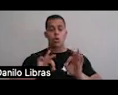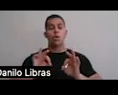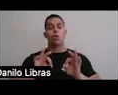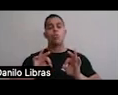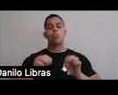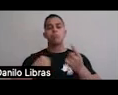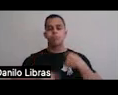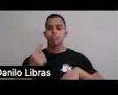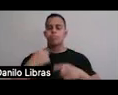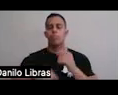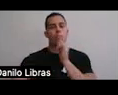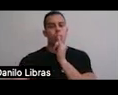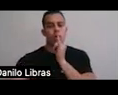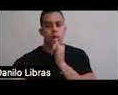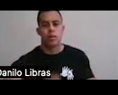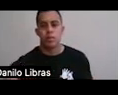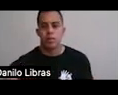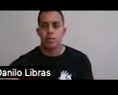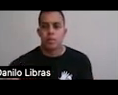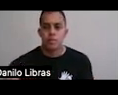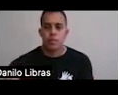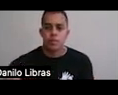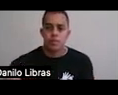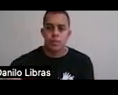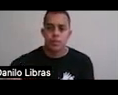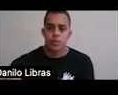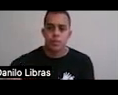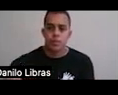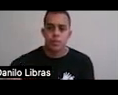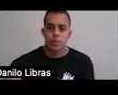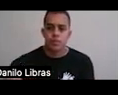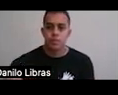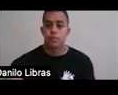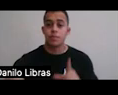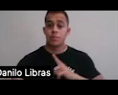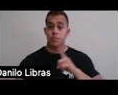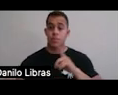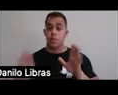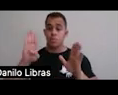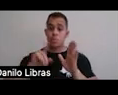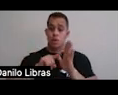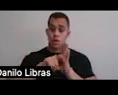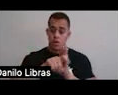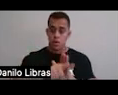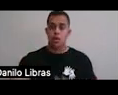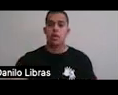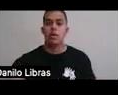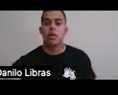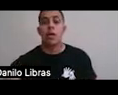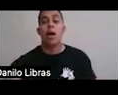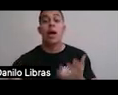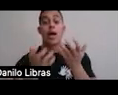exemplo, a gente tem uma bactéria e a gente quer que essa bactéria faça uma função diferente.